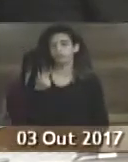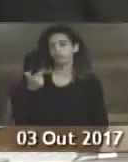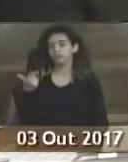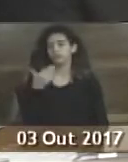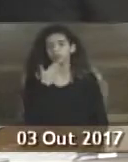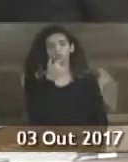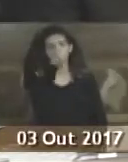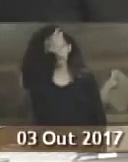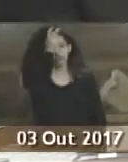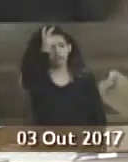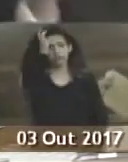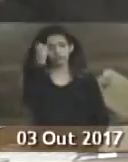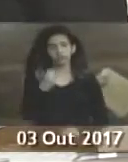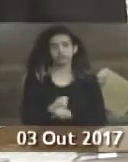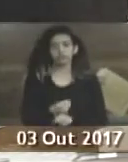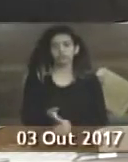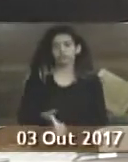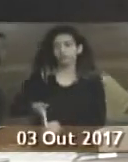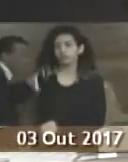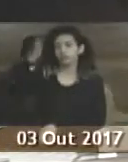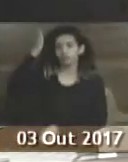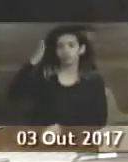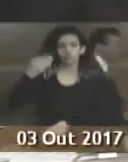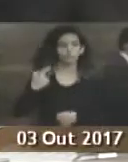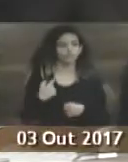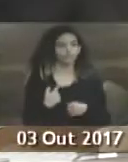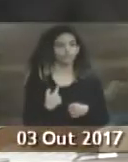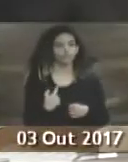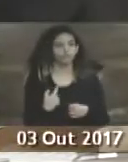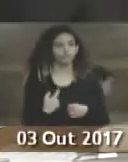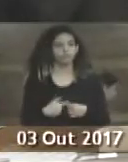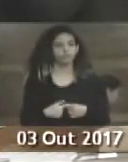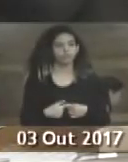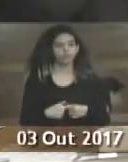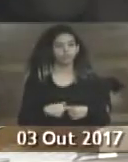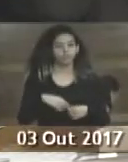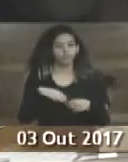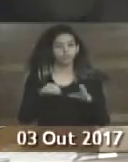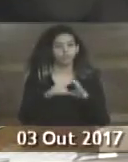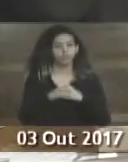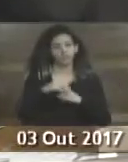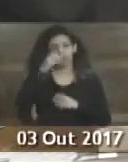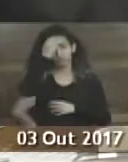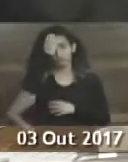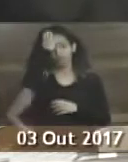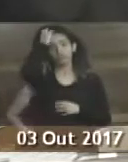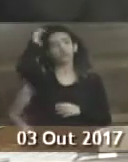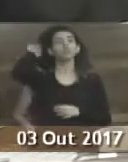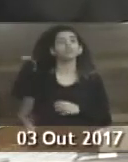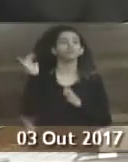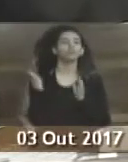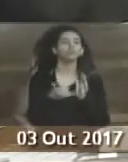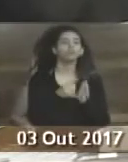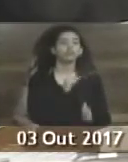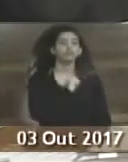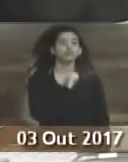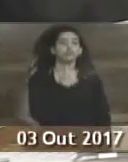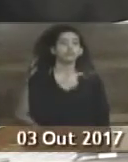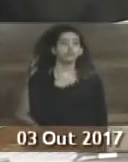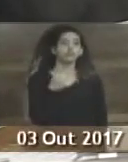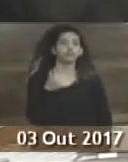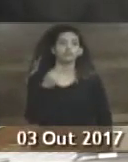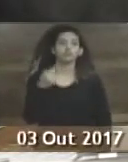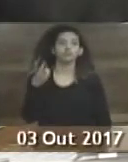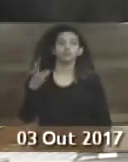prefeito a construção de um muro de contenção na ladeira da Jaqueira, próximo ao número 07, no bairro Camorim. Indicação número 2.863/17,